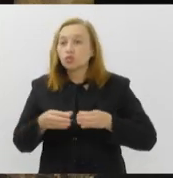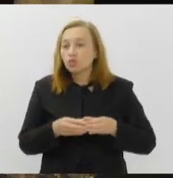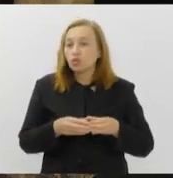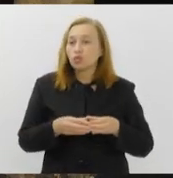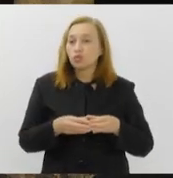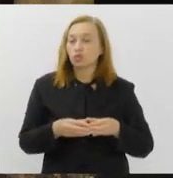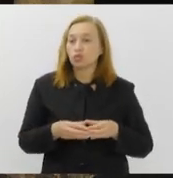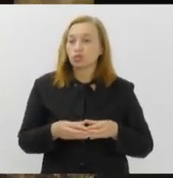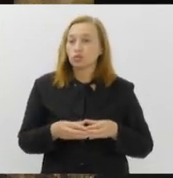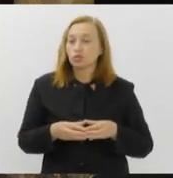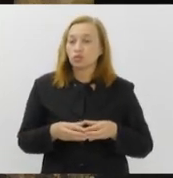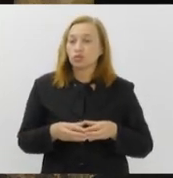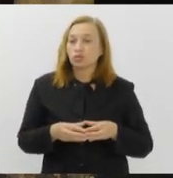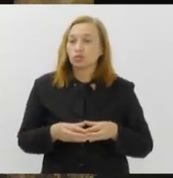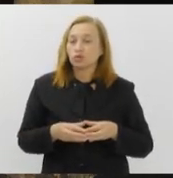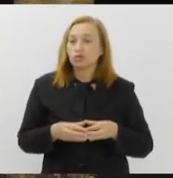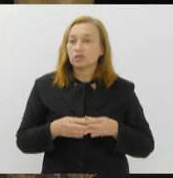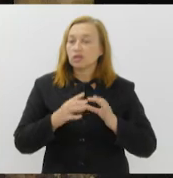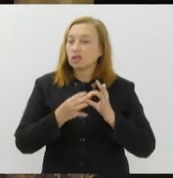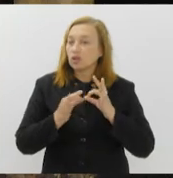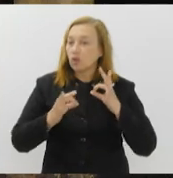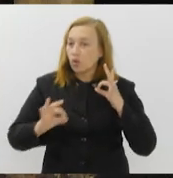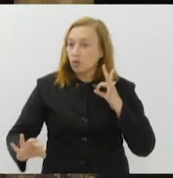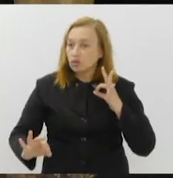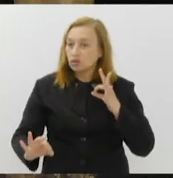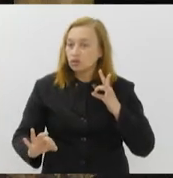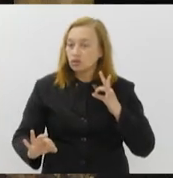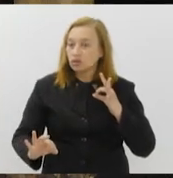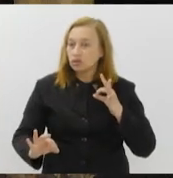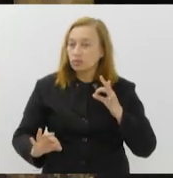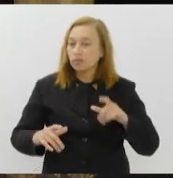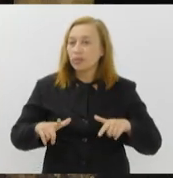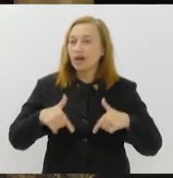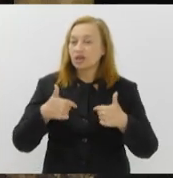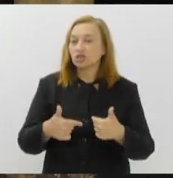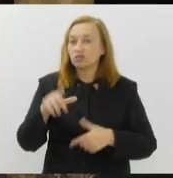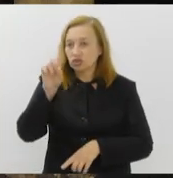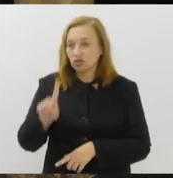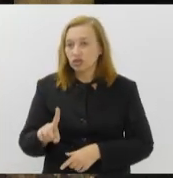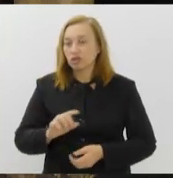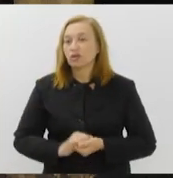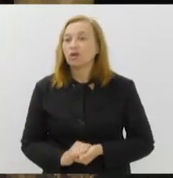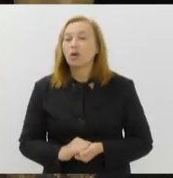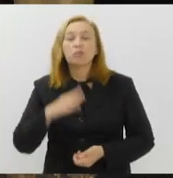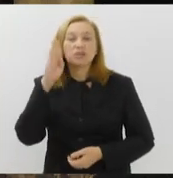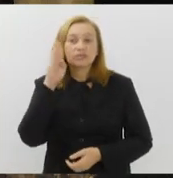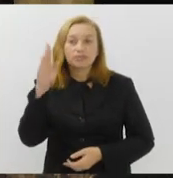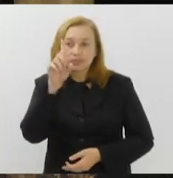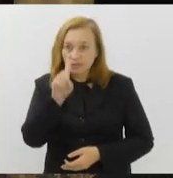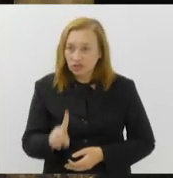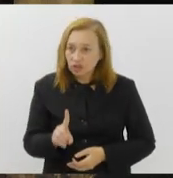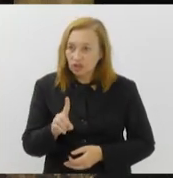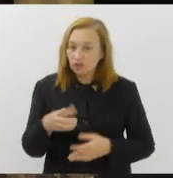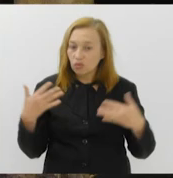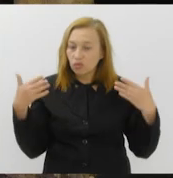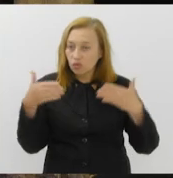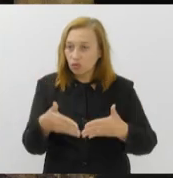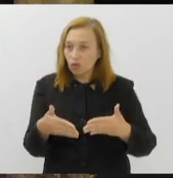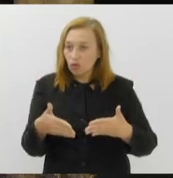muito aquém do que deveriam estar para, de fato, fazer esse direito chegar. E o direito, o principal foco deste